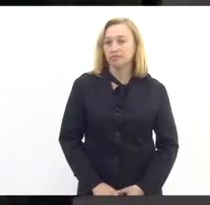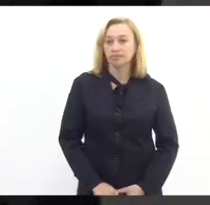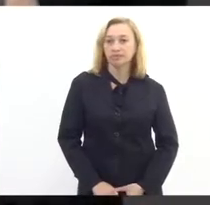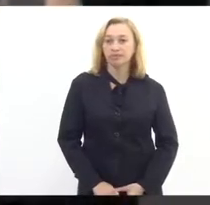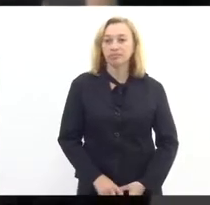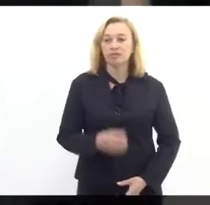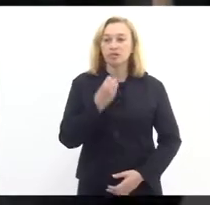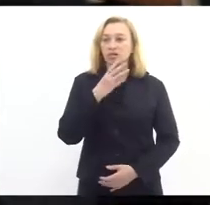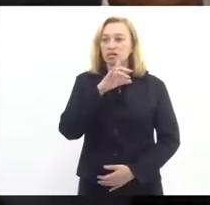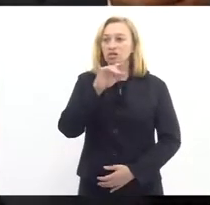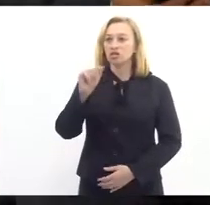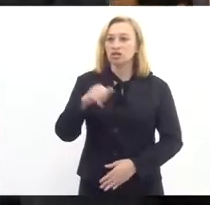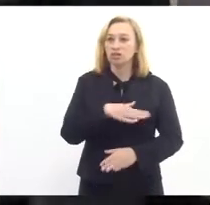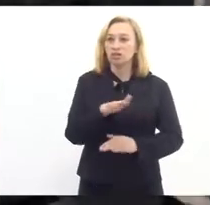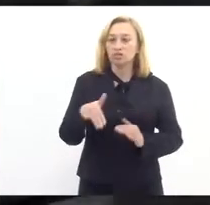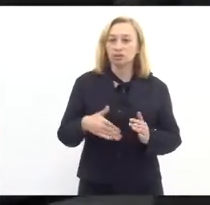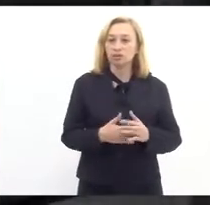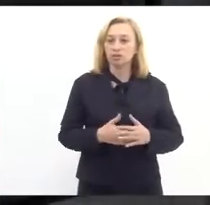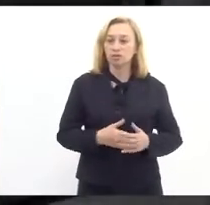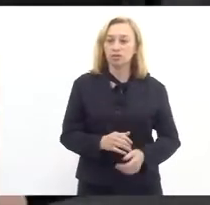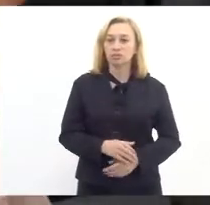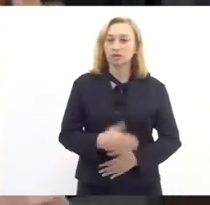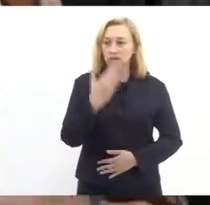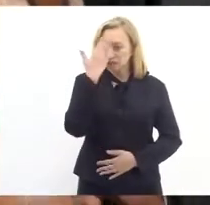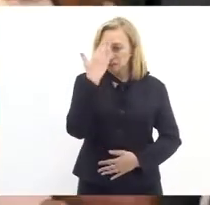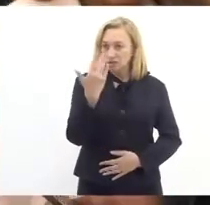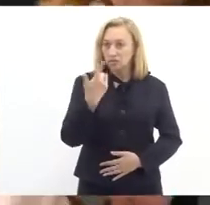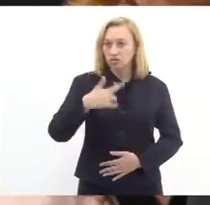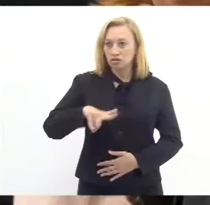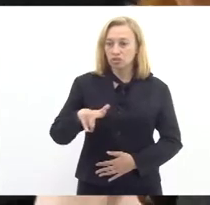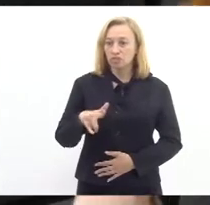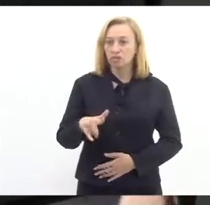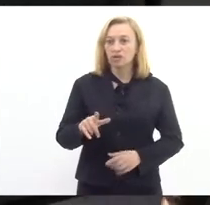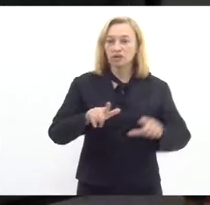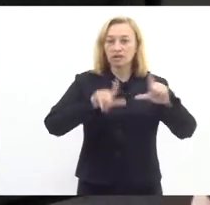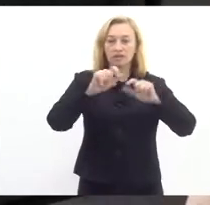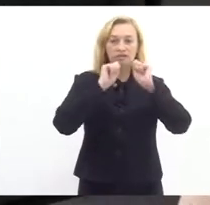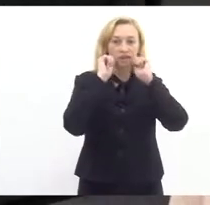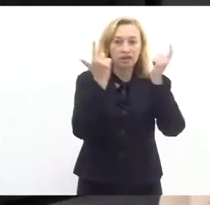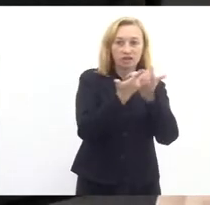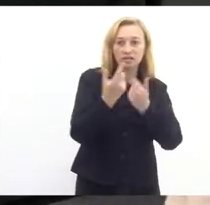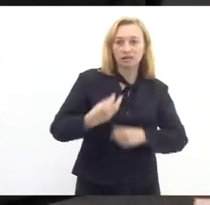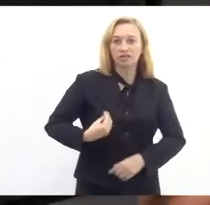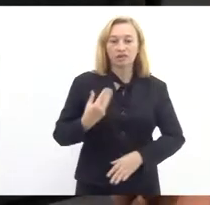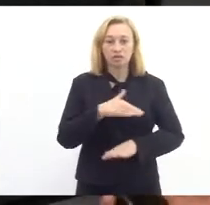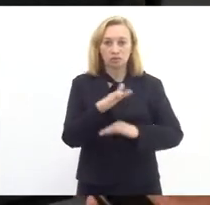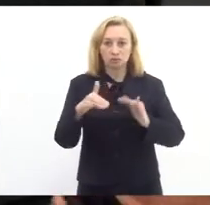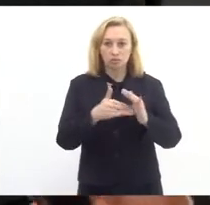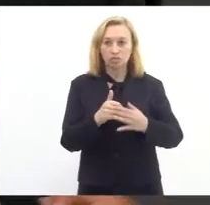Bom dia a todos e todas. Agradecendo mais uma vez a TV Alerj, a presença de todos.